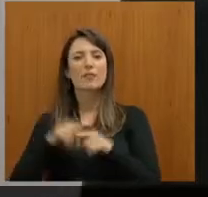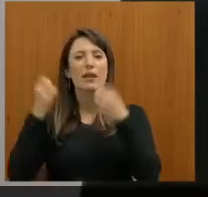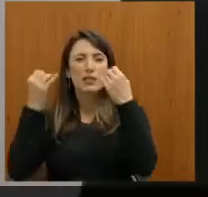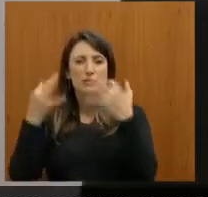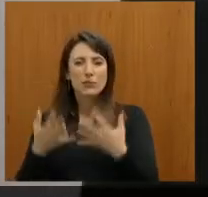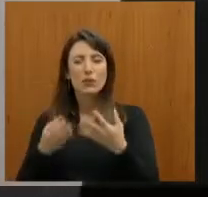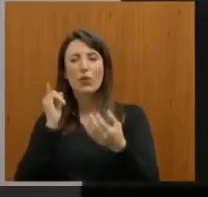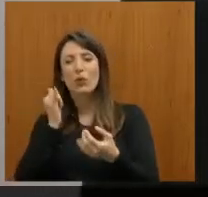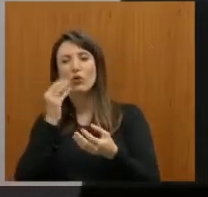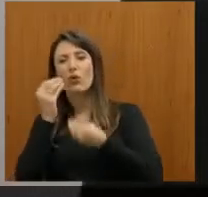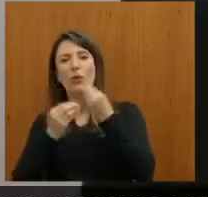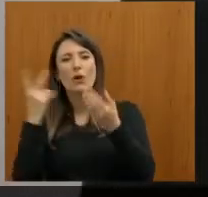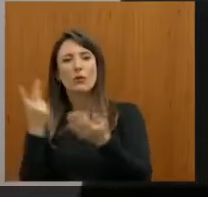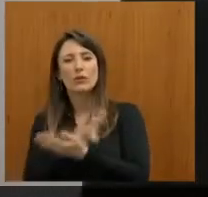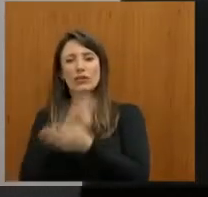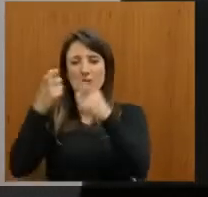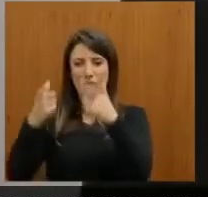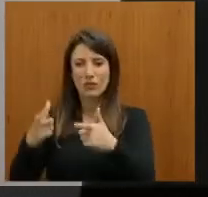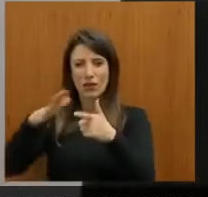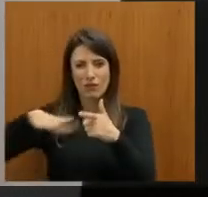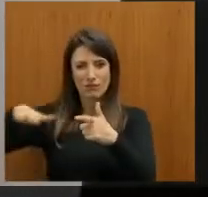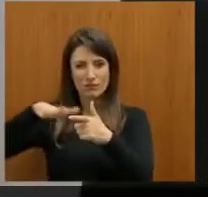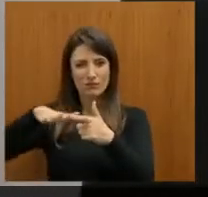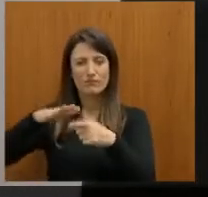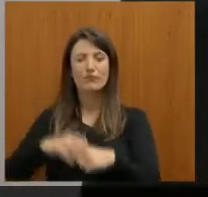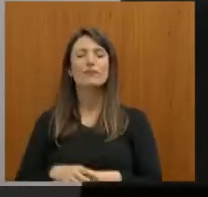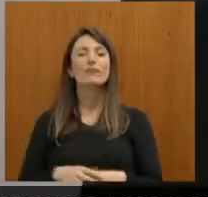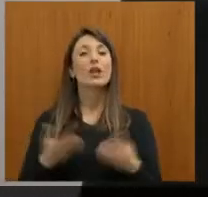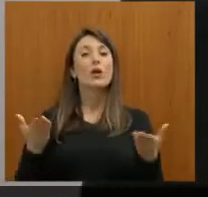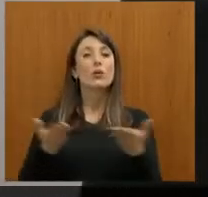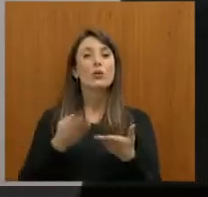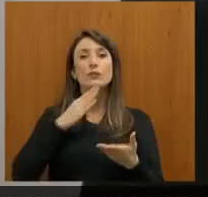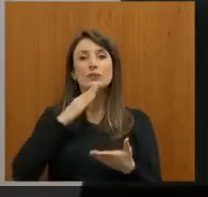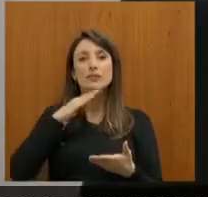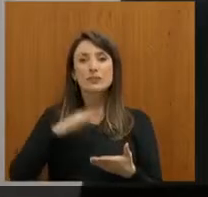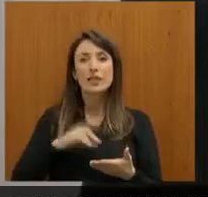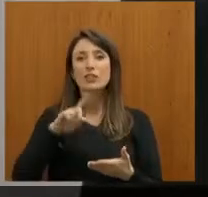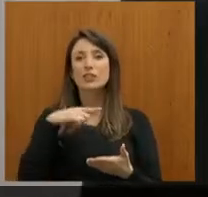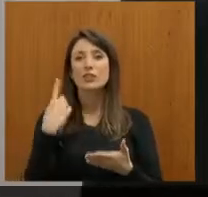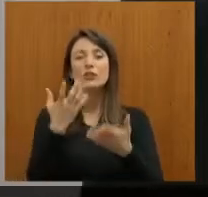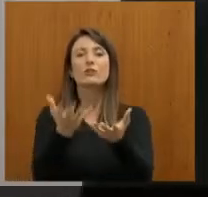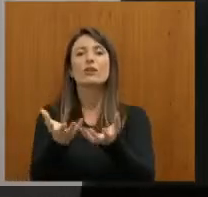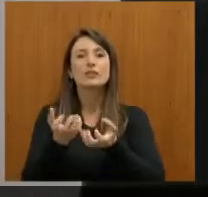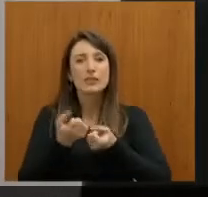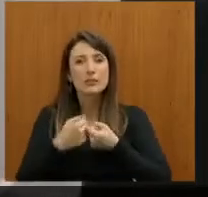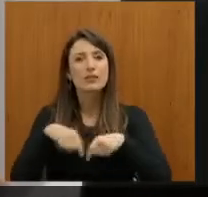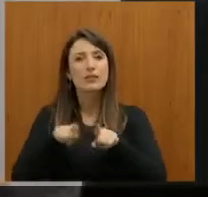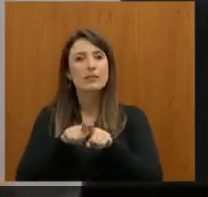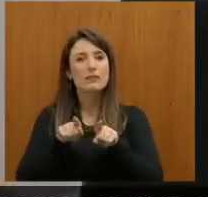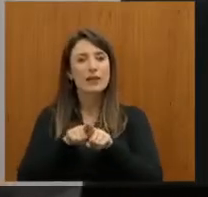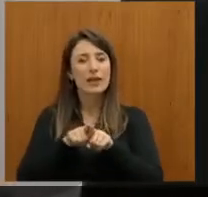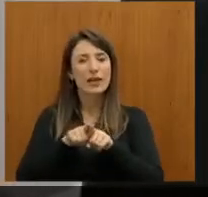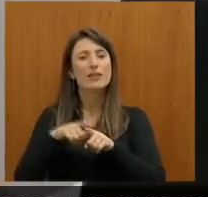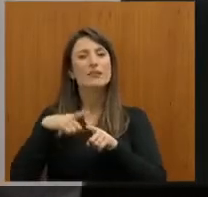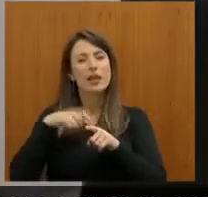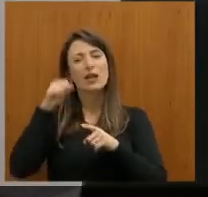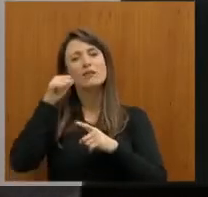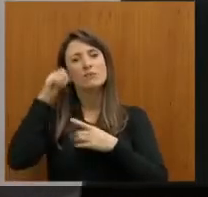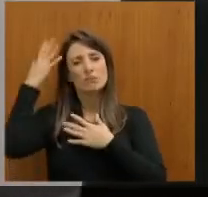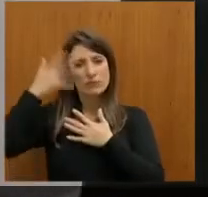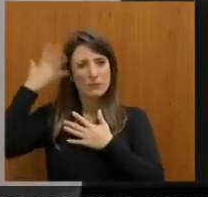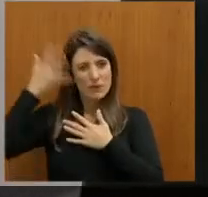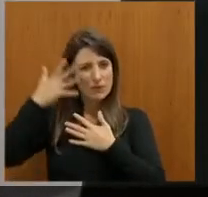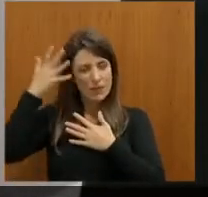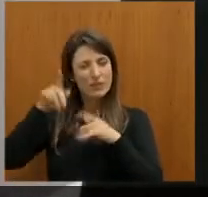Rei o local e hoje agora na parte da tarde nós vamos receber também além das expositoras várias